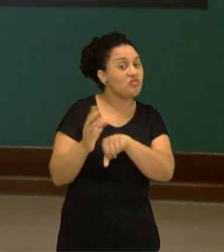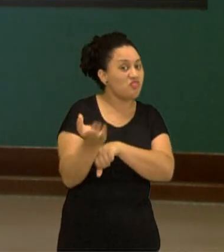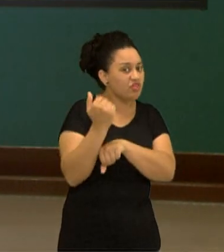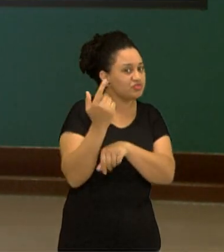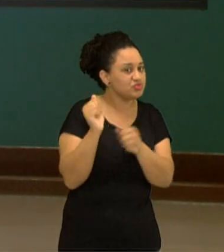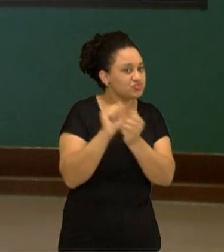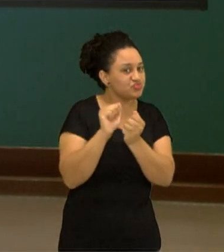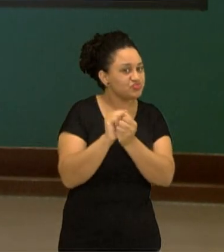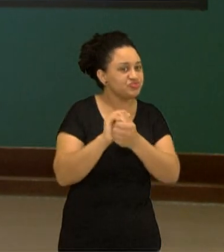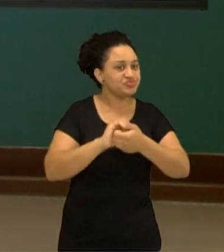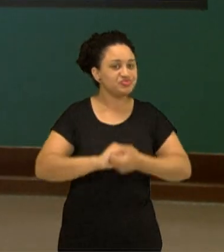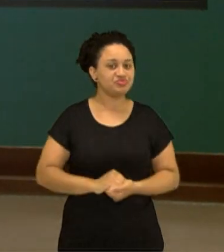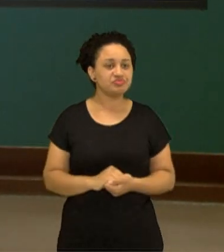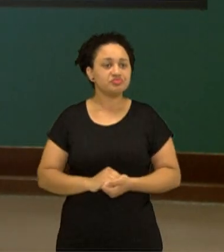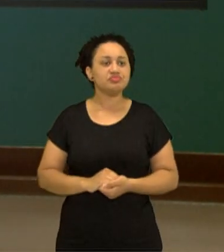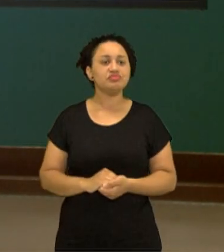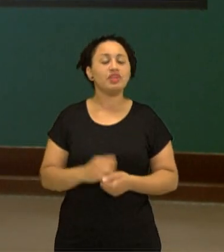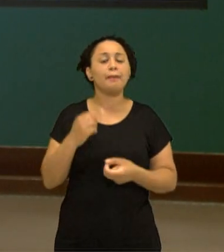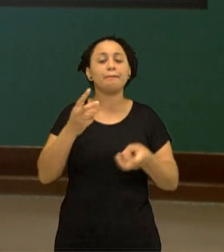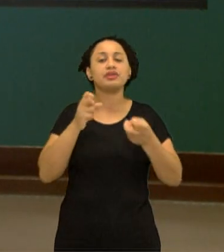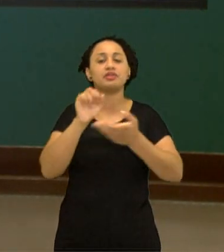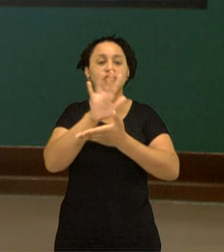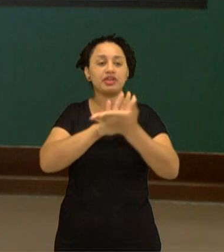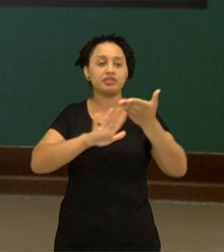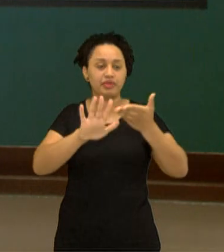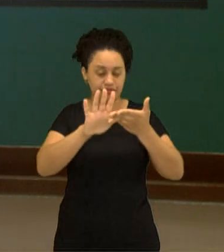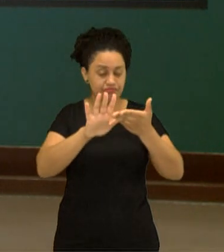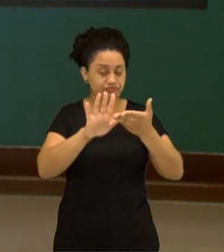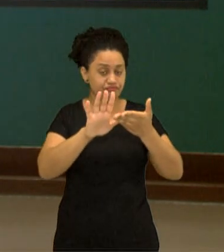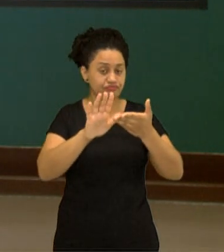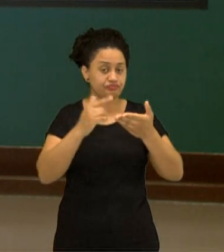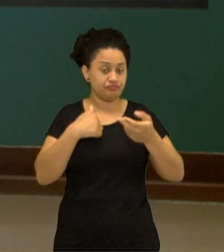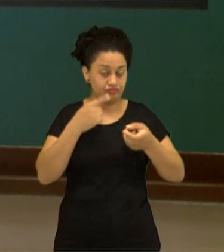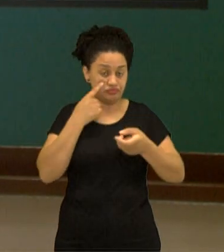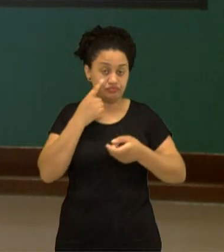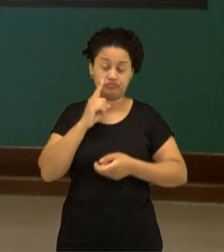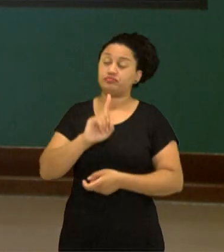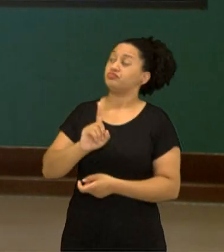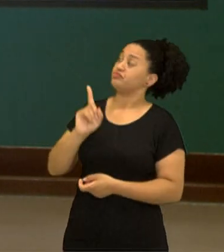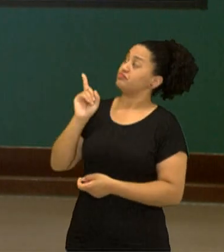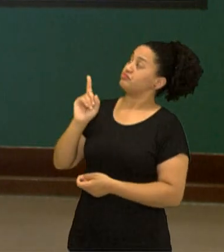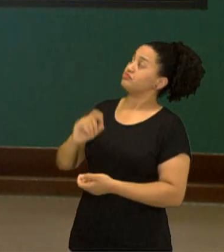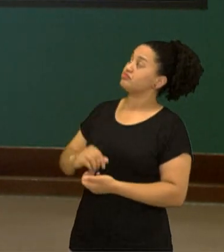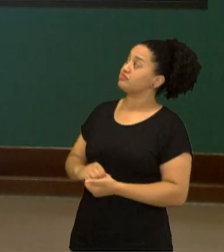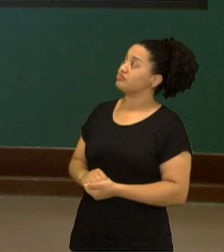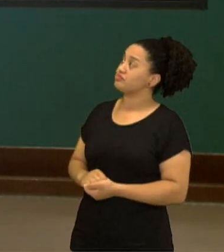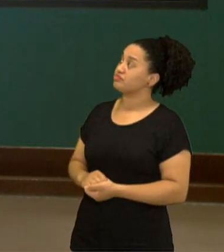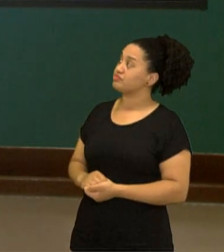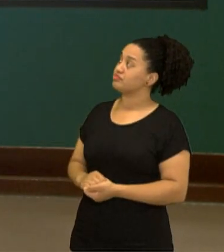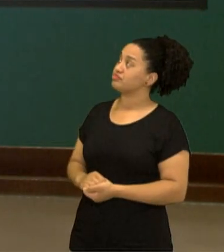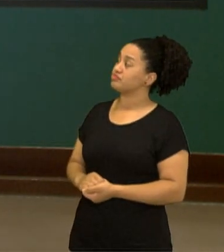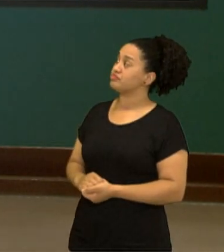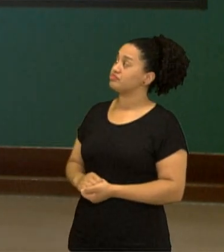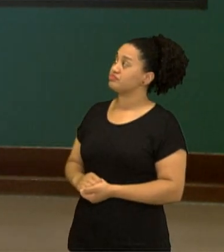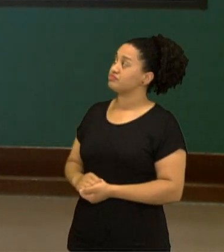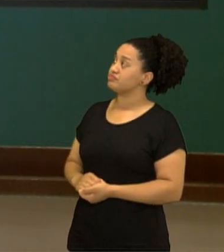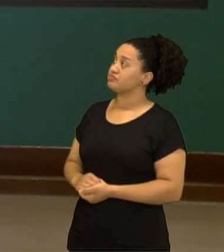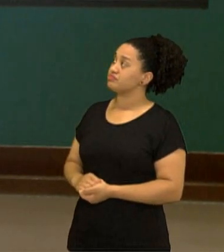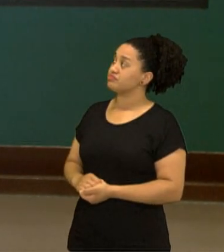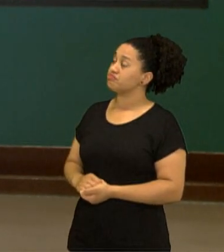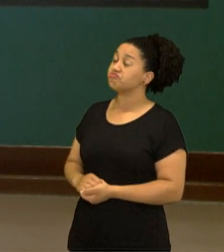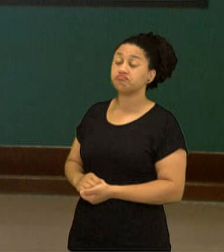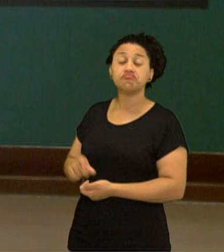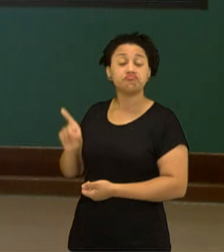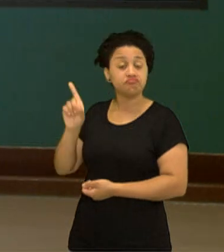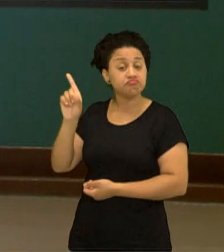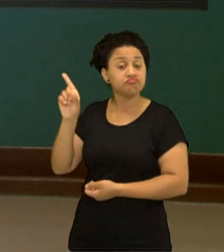lá? Observem essa imagem. Então, vamos conversar sobre essa imagem? Nós vamos conversar